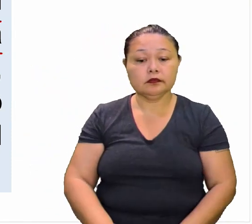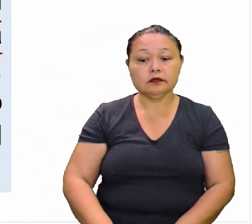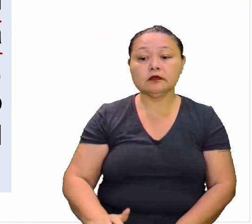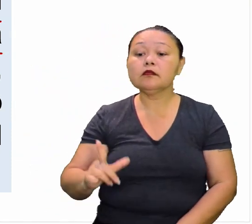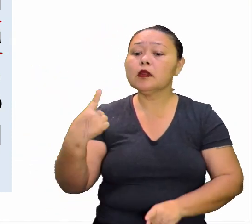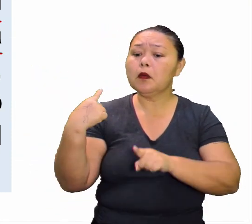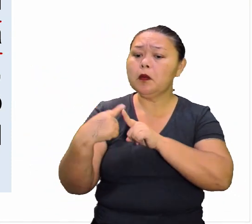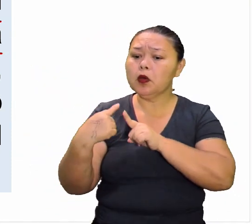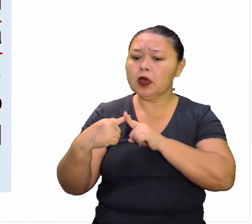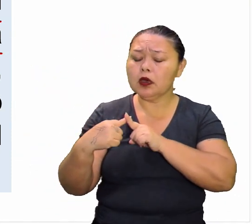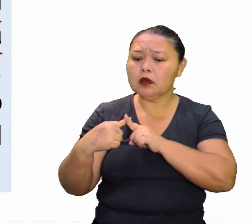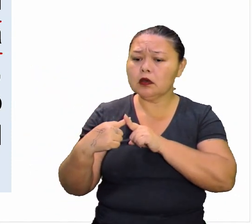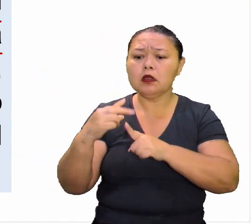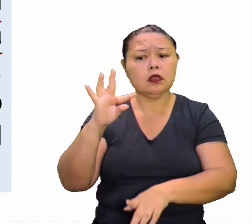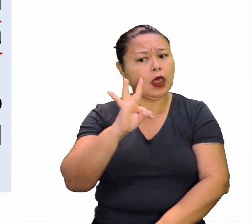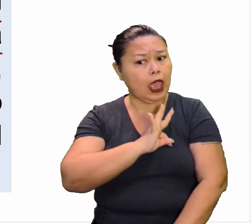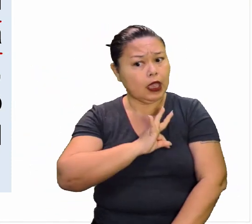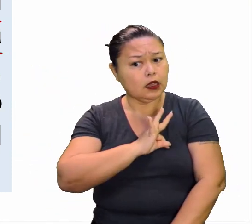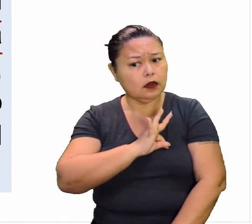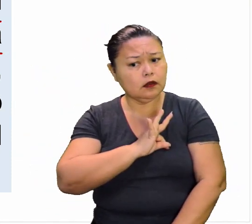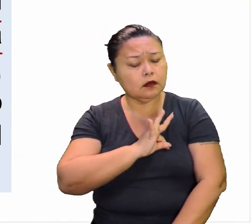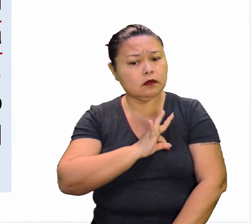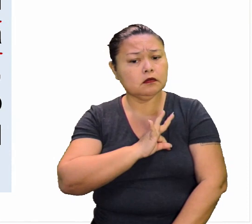Por que disso? Técnica,